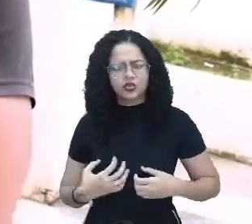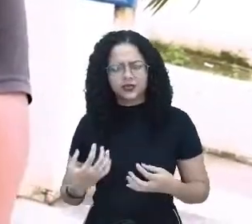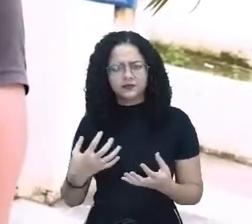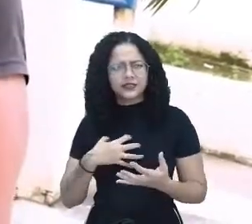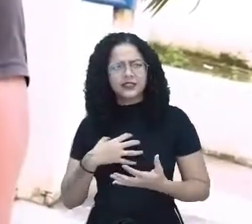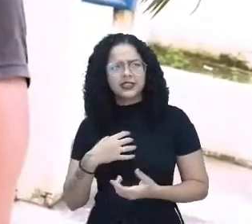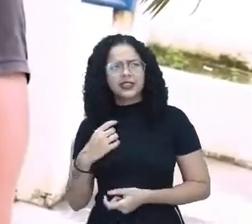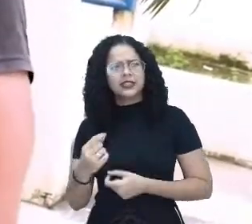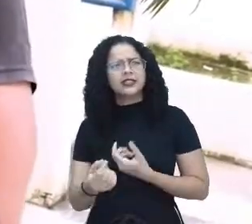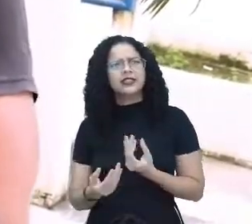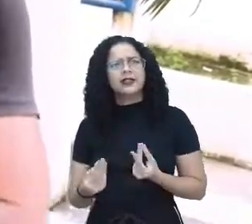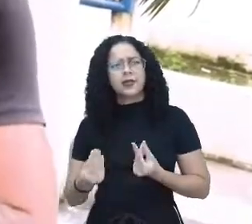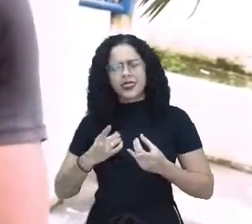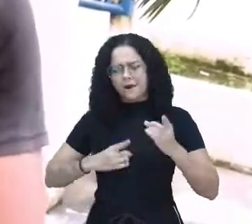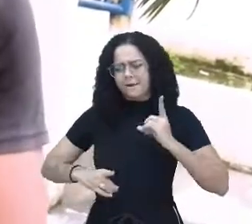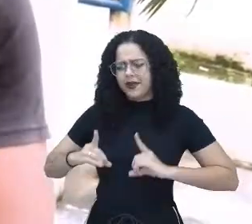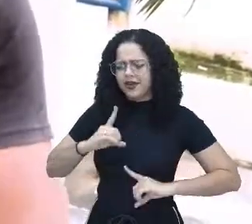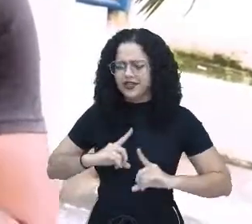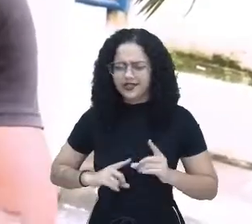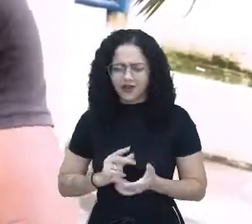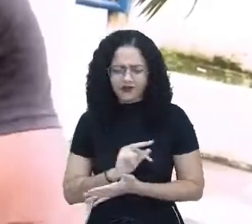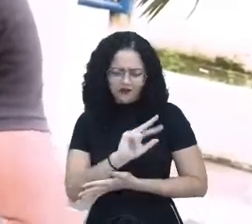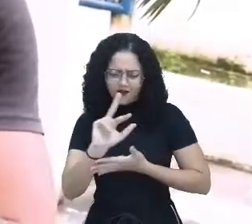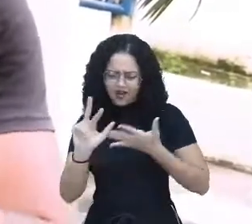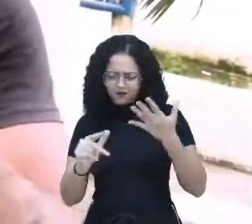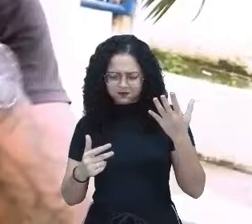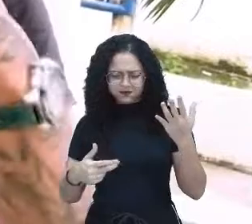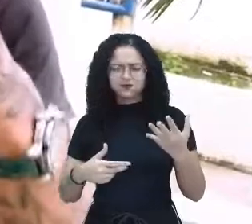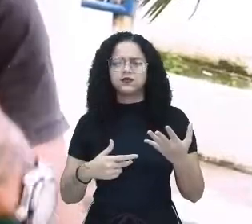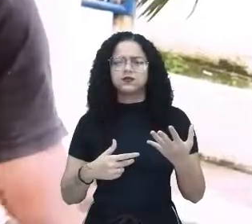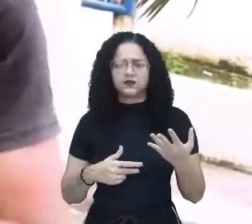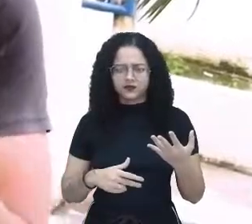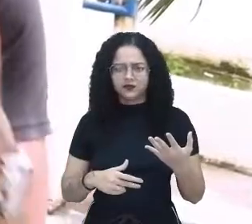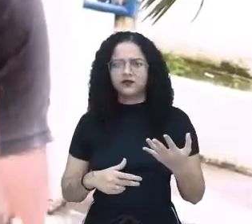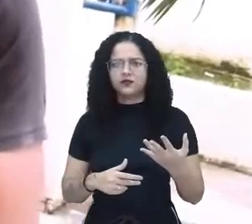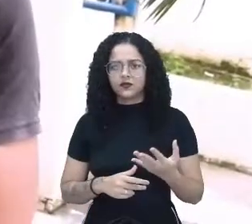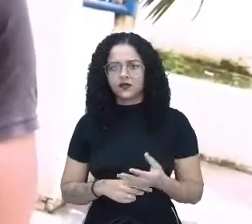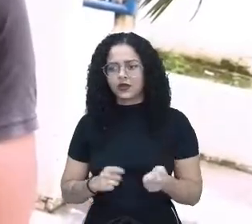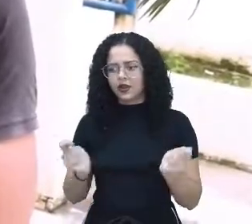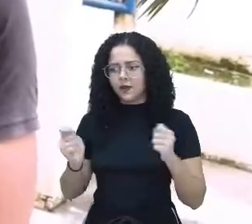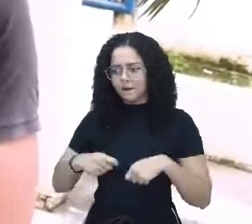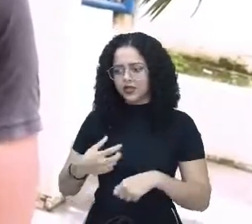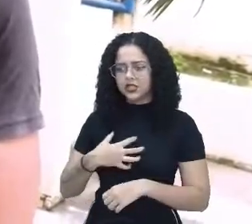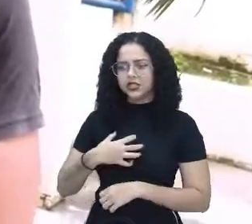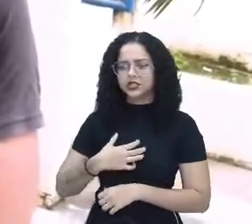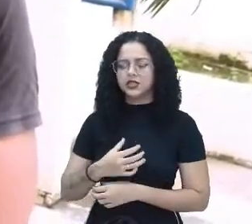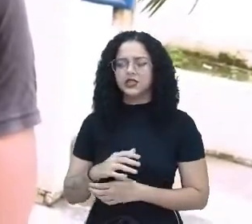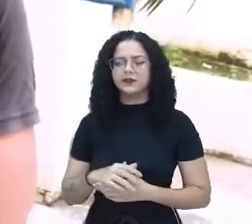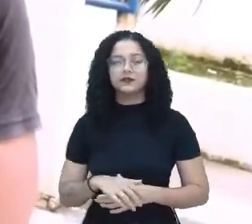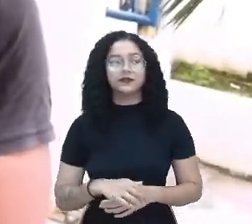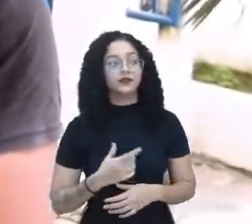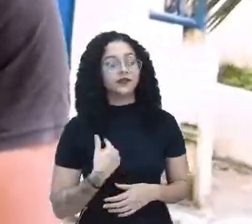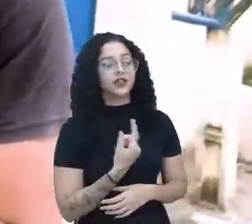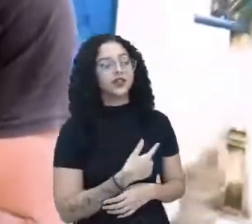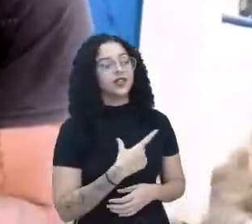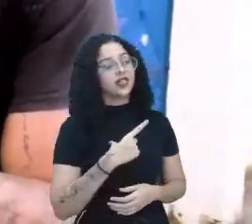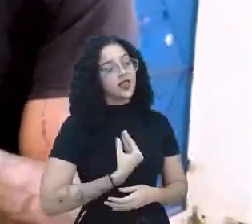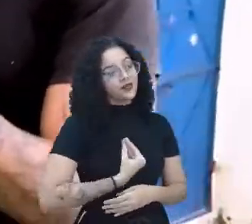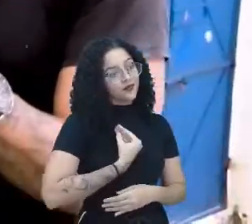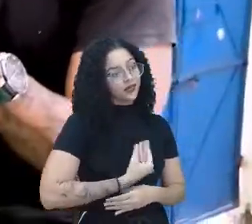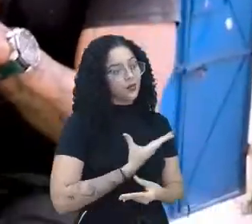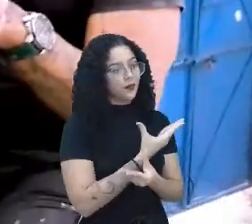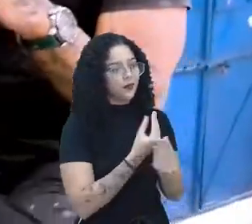sente depressão e uma série de coisas. Tudo isso vai brotando também dessa capacidade de sentir. E a gente tem vivido